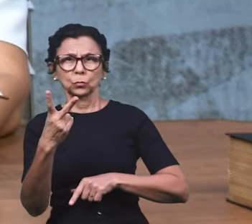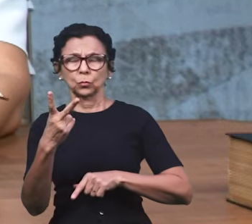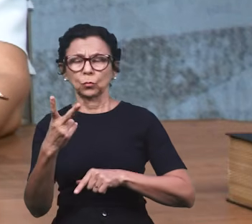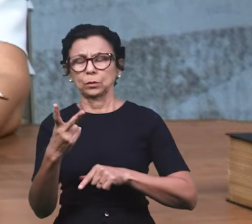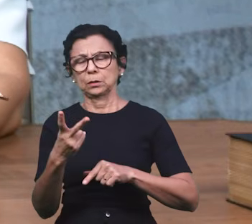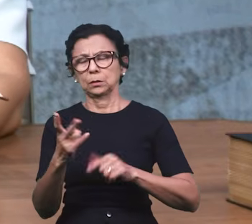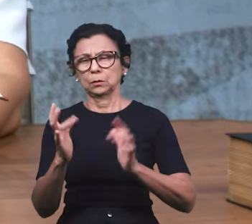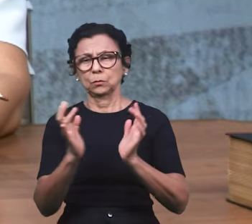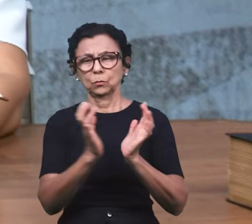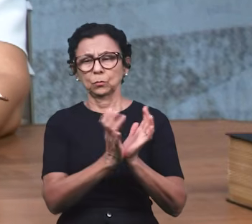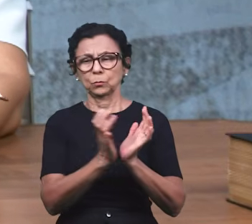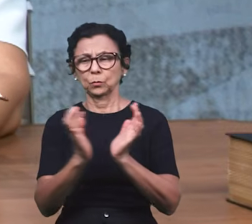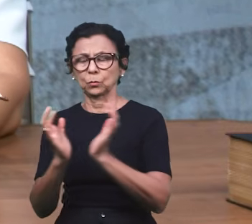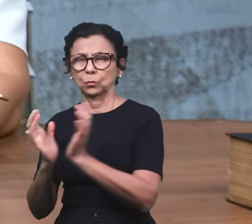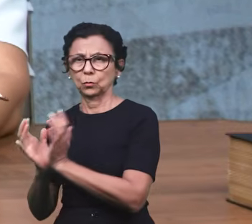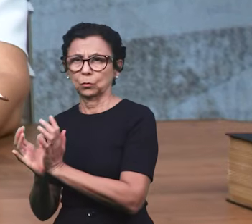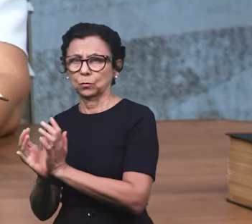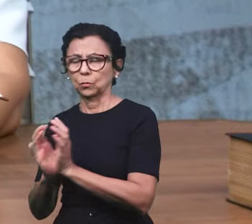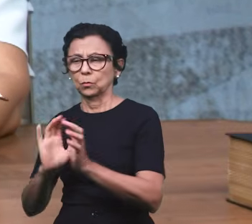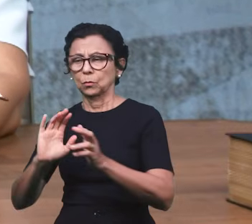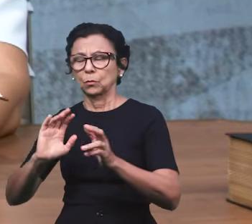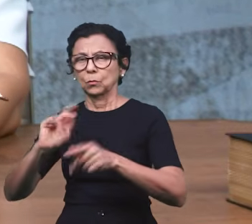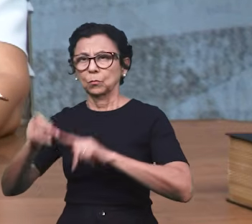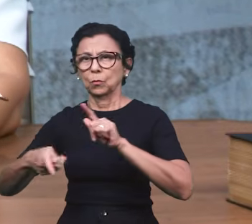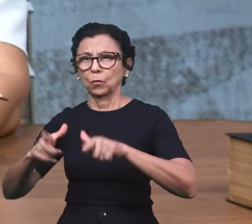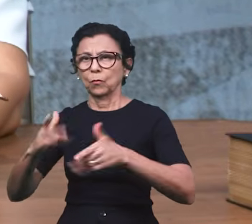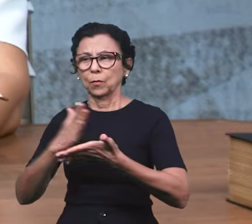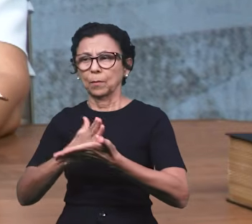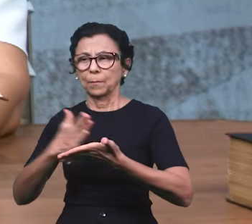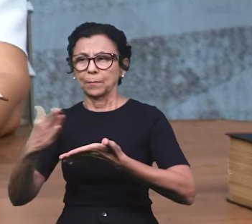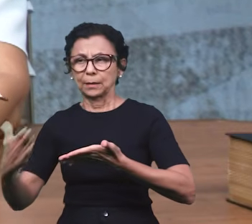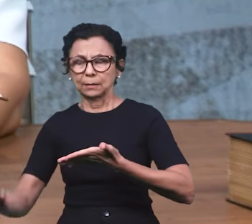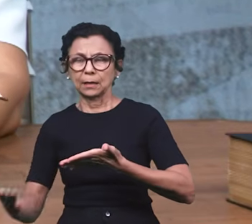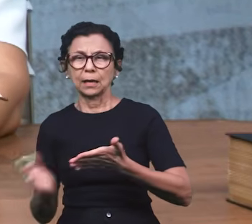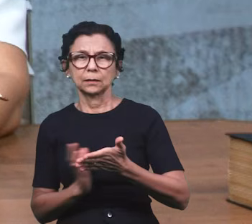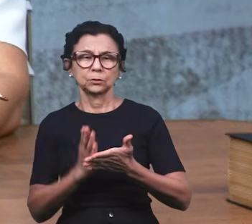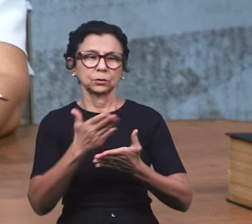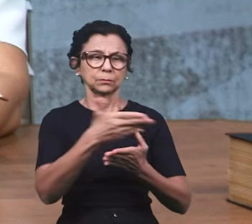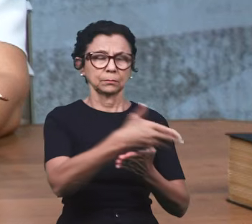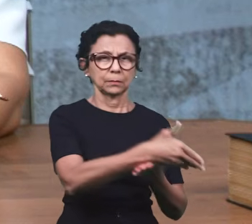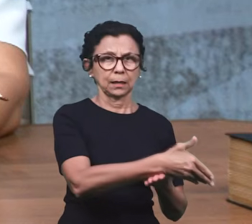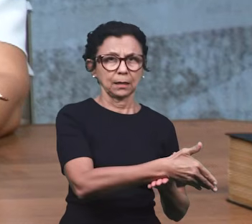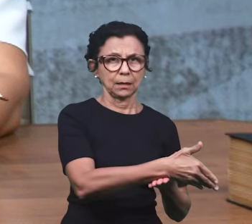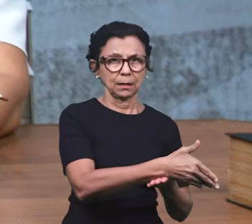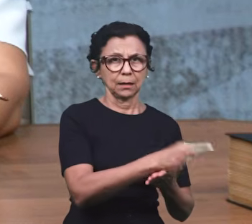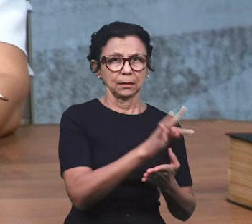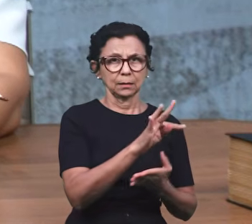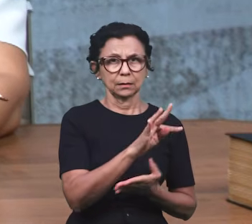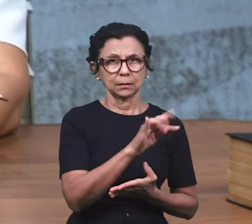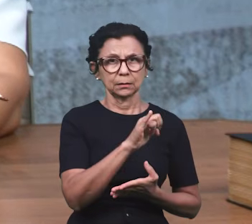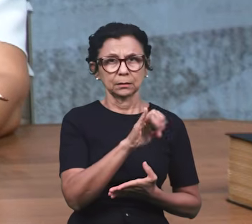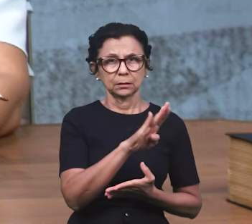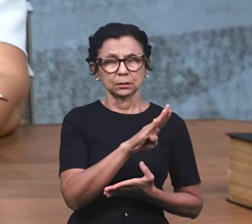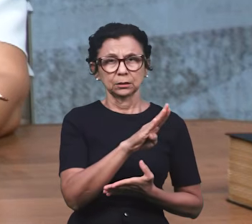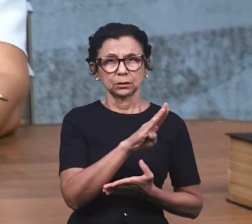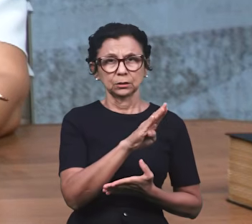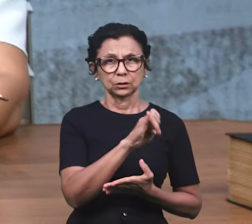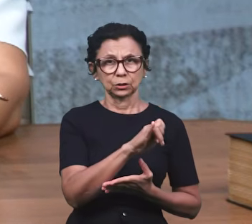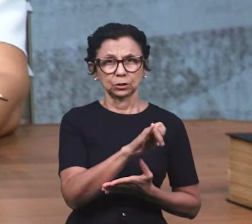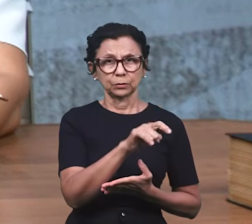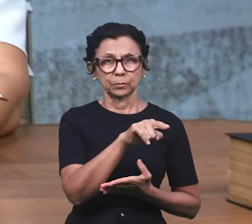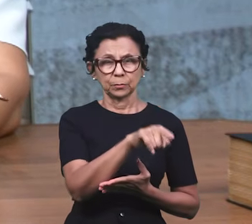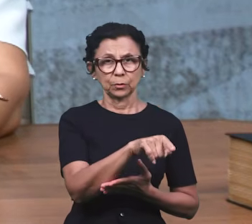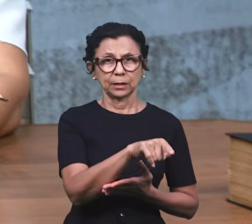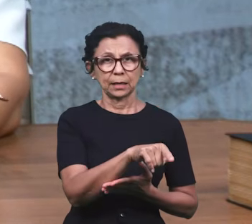partidos. Metade do povo seguia Atibne, filho de Ginate, para o fazer